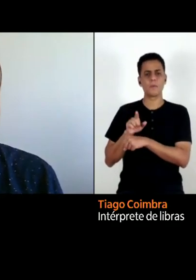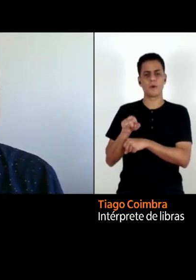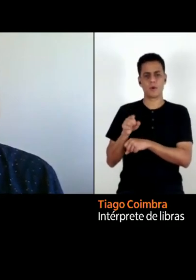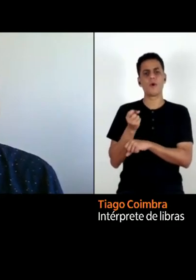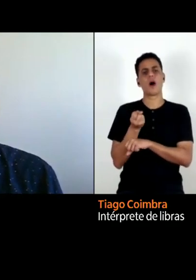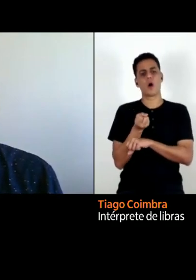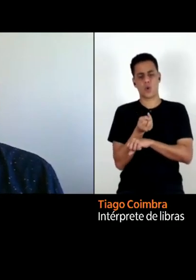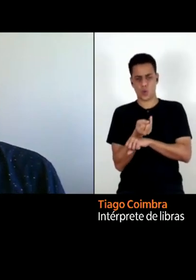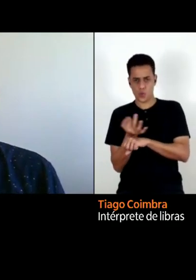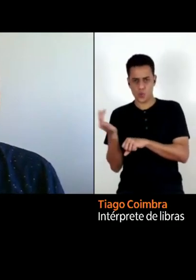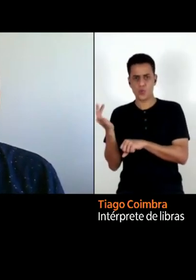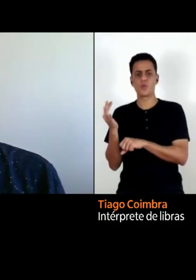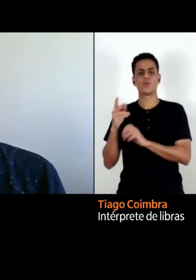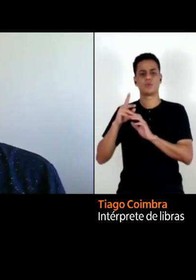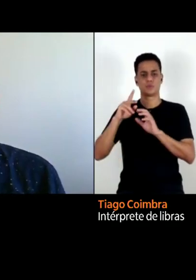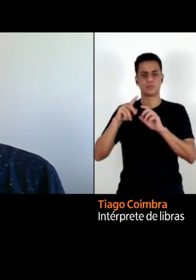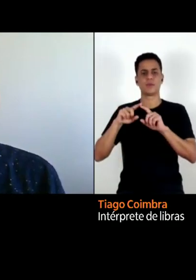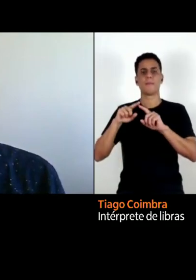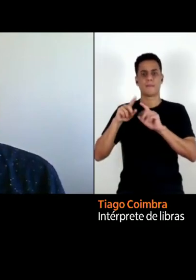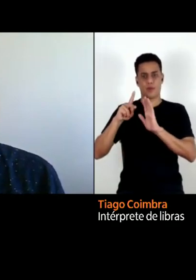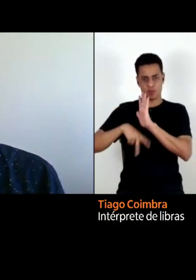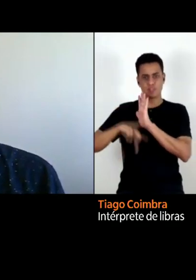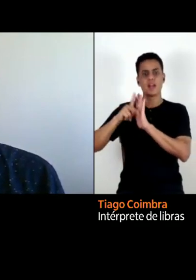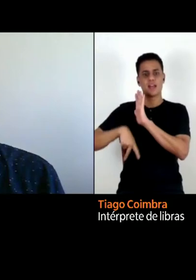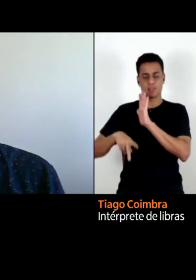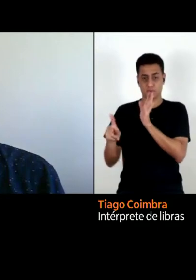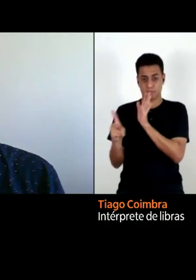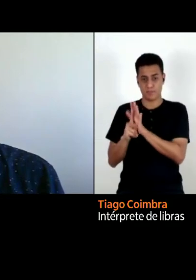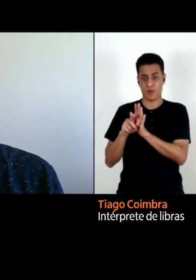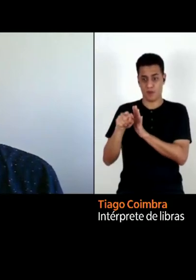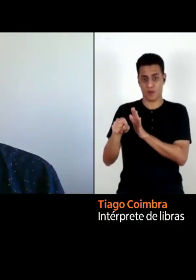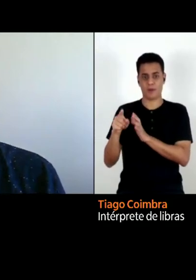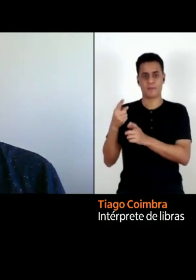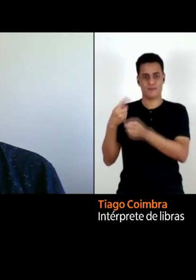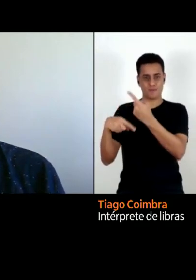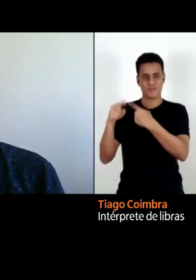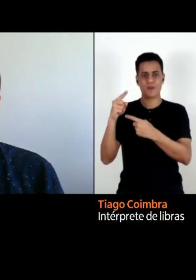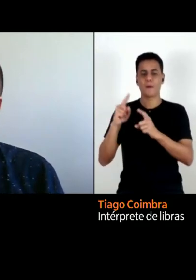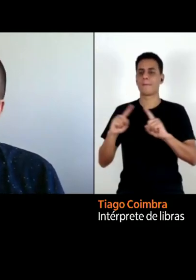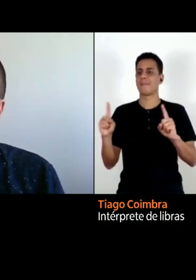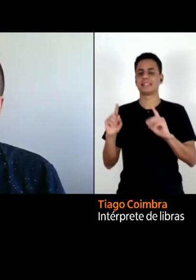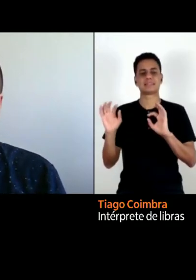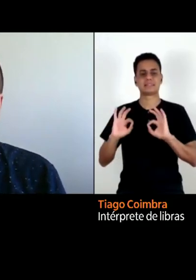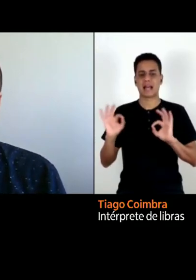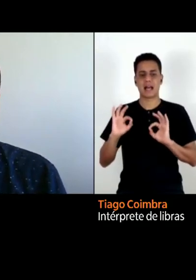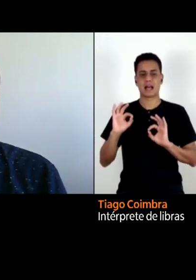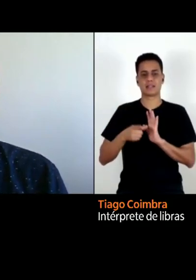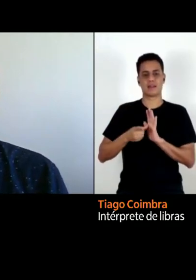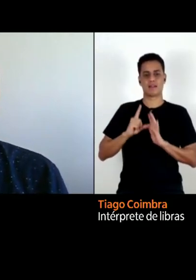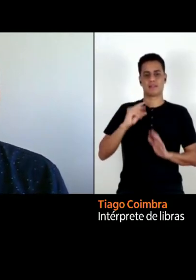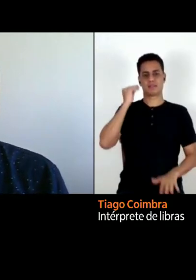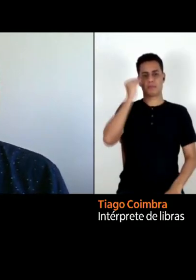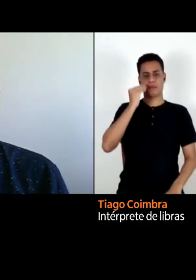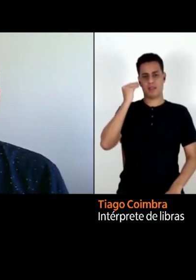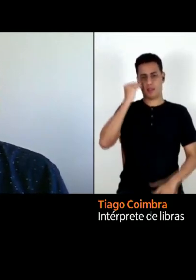e revolucionário, mas sem qualquer experimentação formal. A produção era